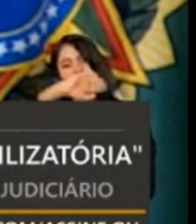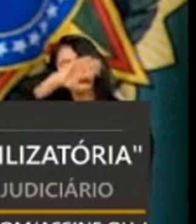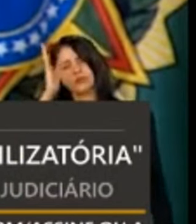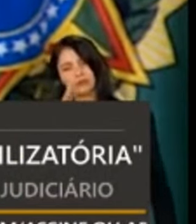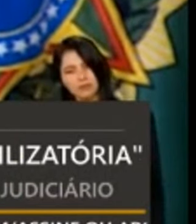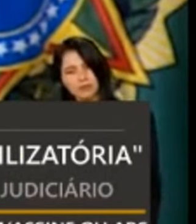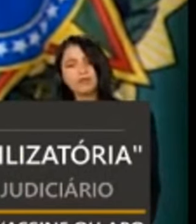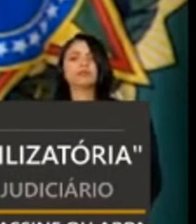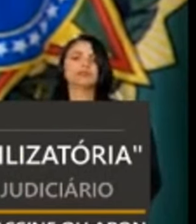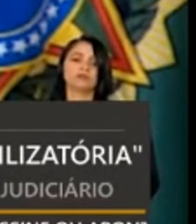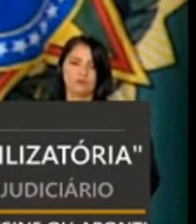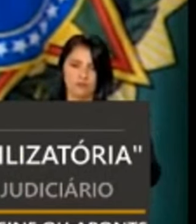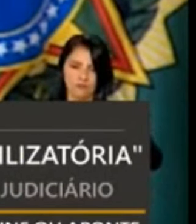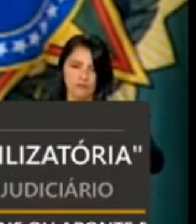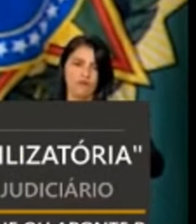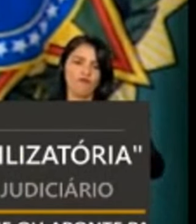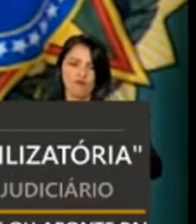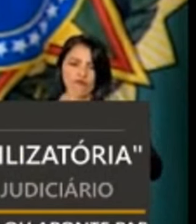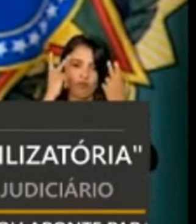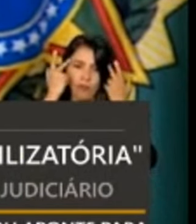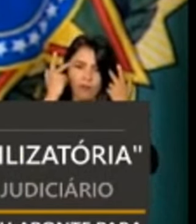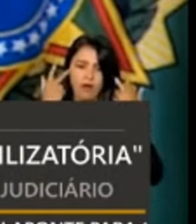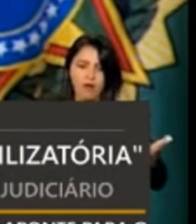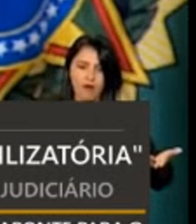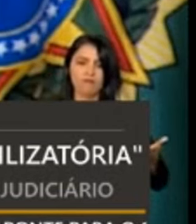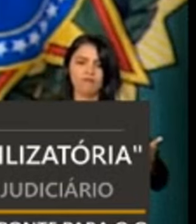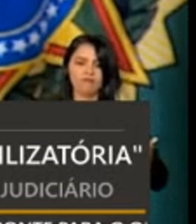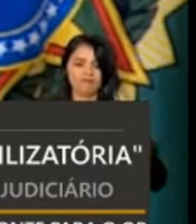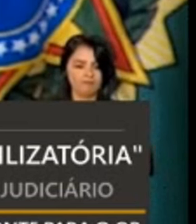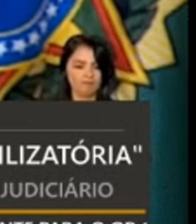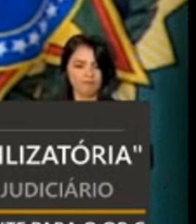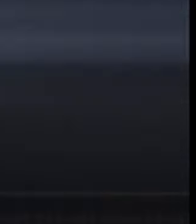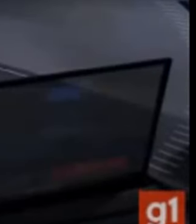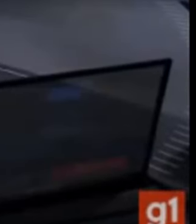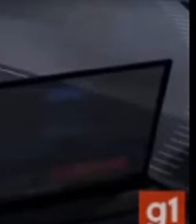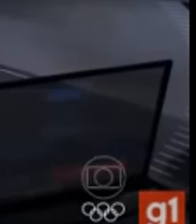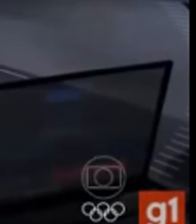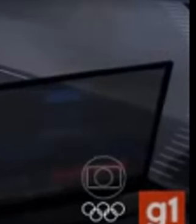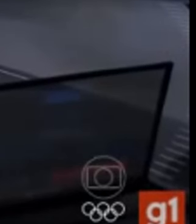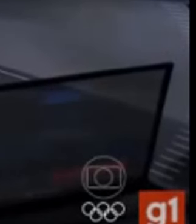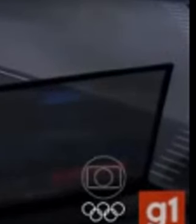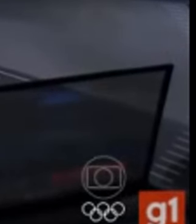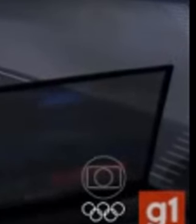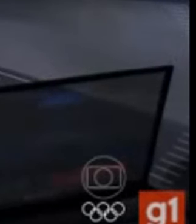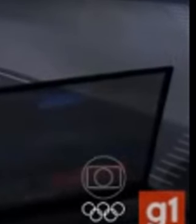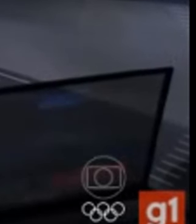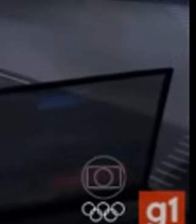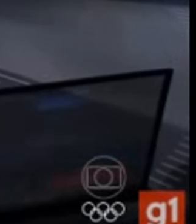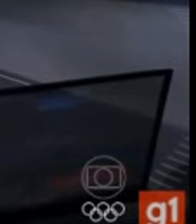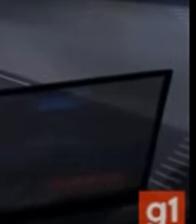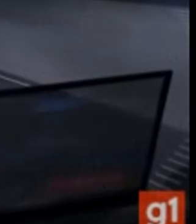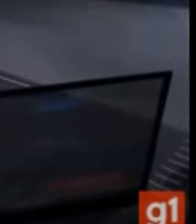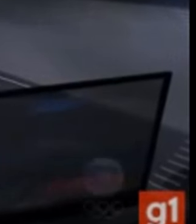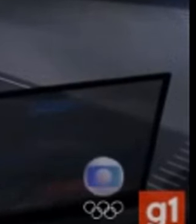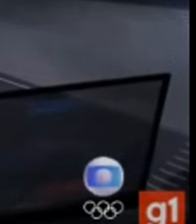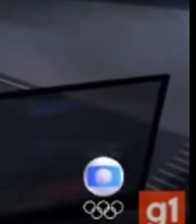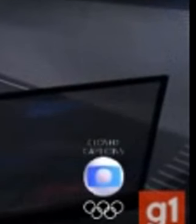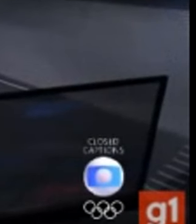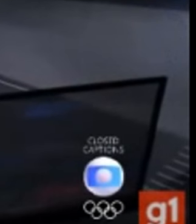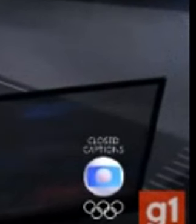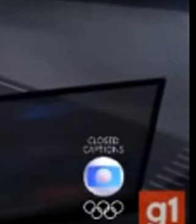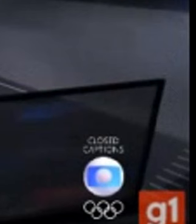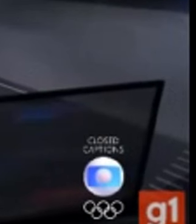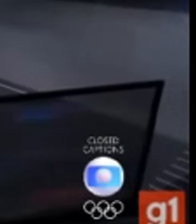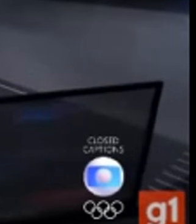Brasil voltou à normalidade civilizatória. O presidente Lula deu hoje pela manhã a